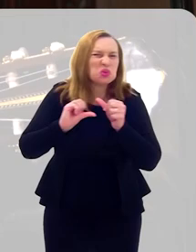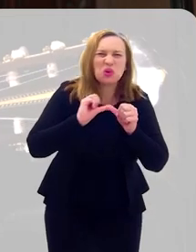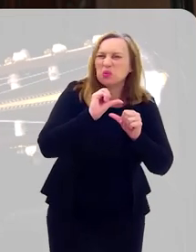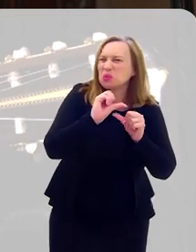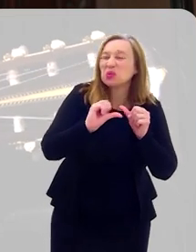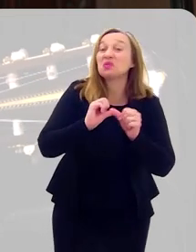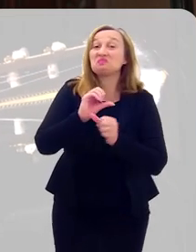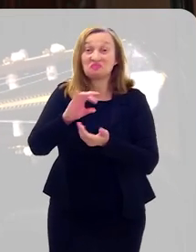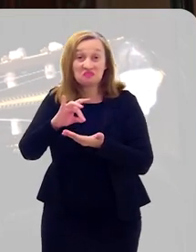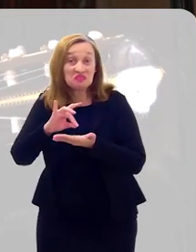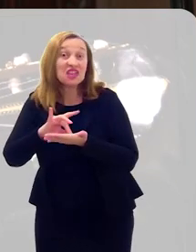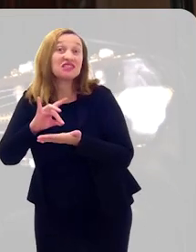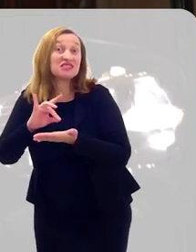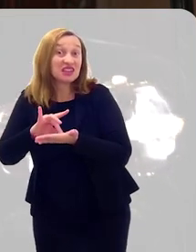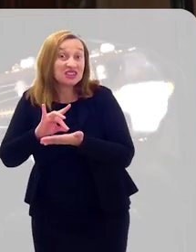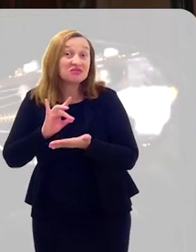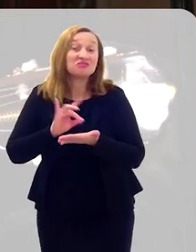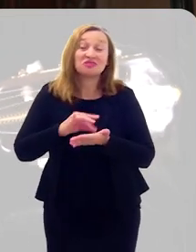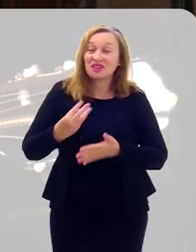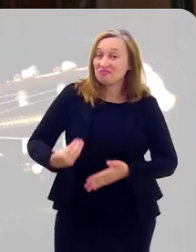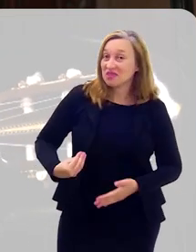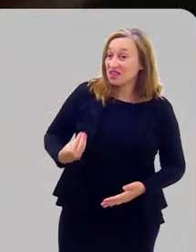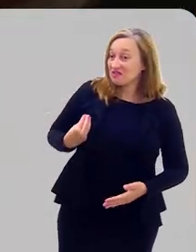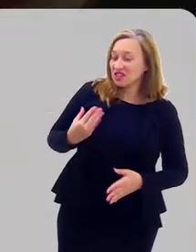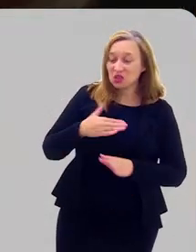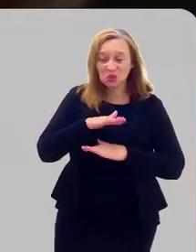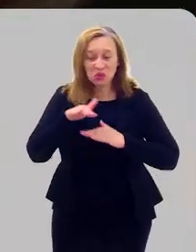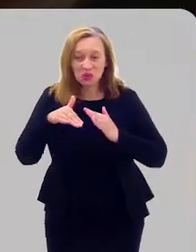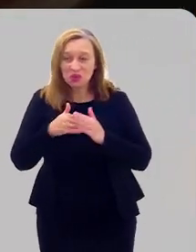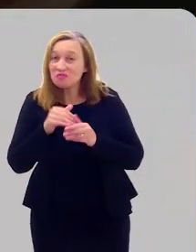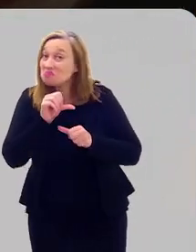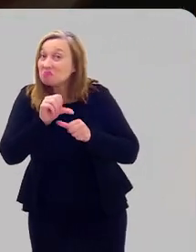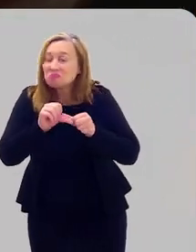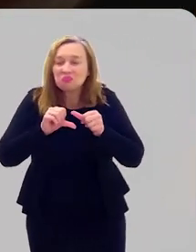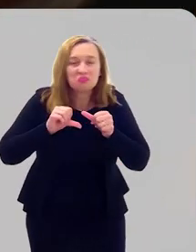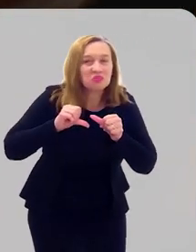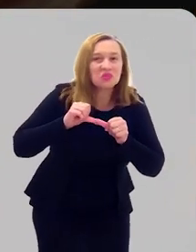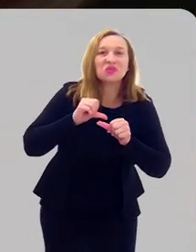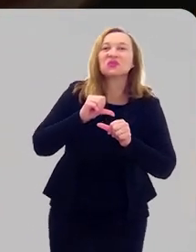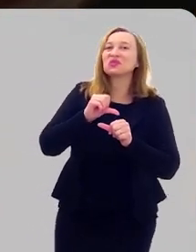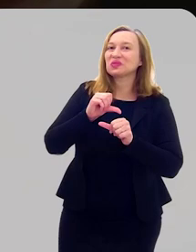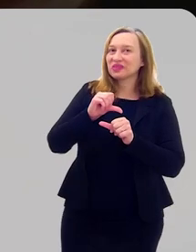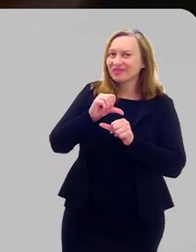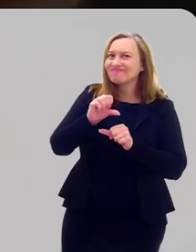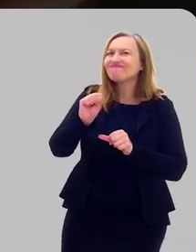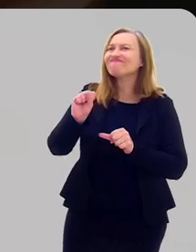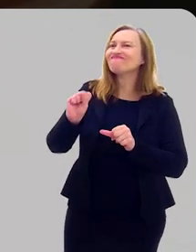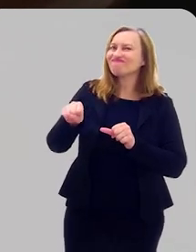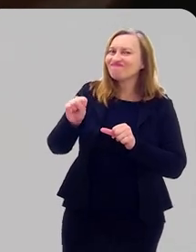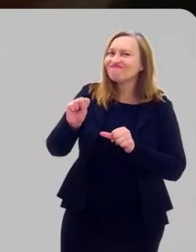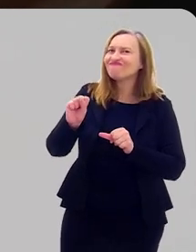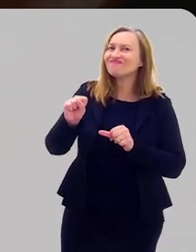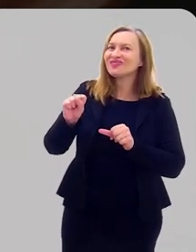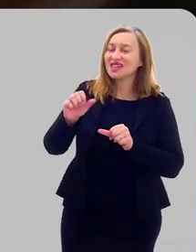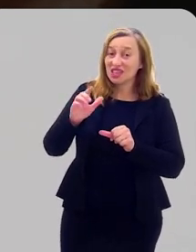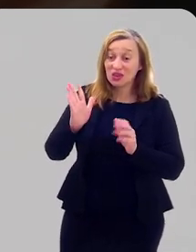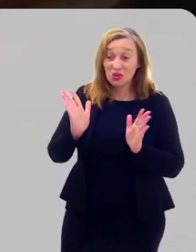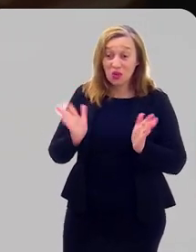mudou, mudou, mudou, mudou. A minha vida inteira mudou, a minha vida